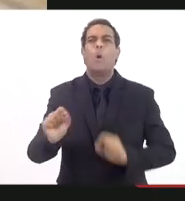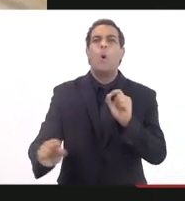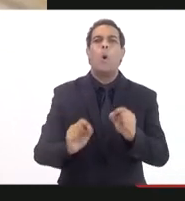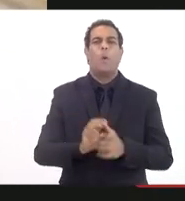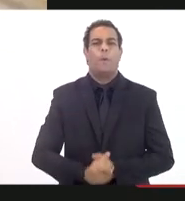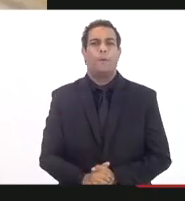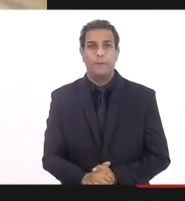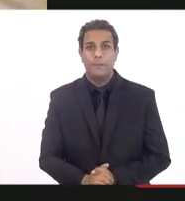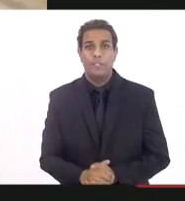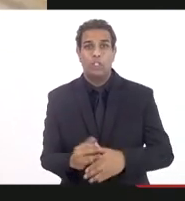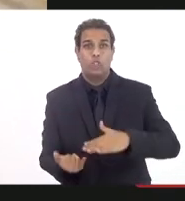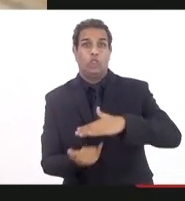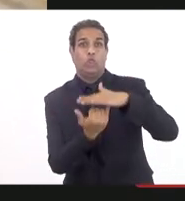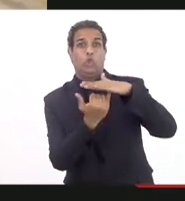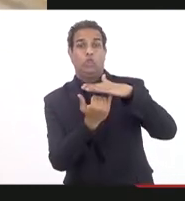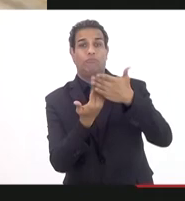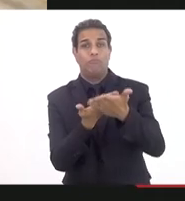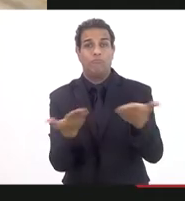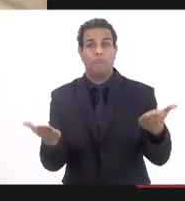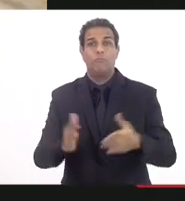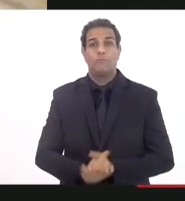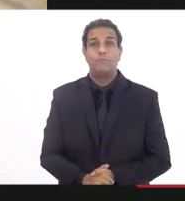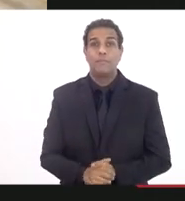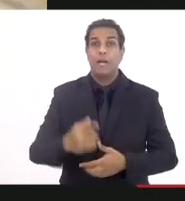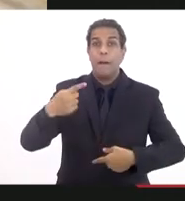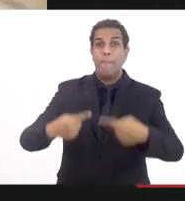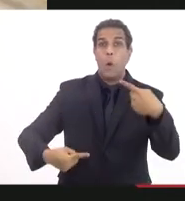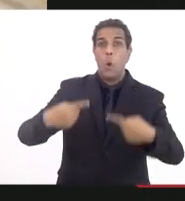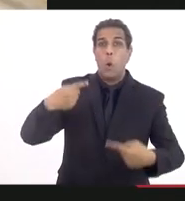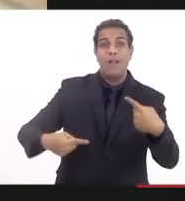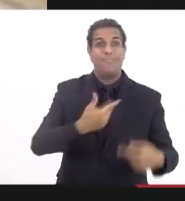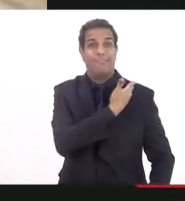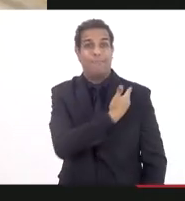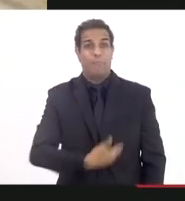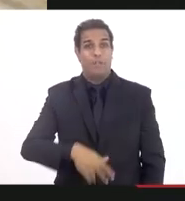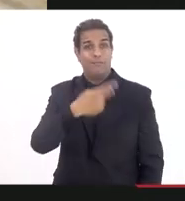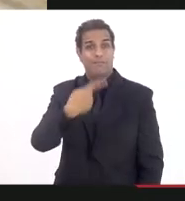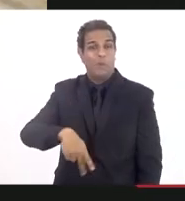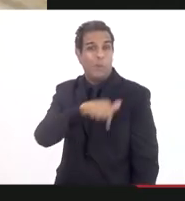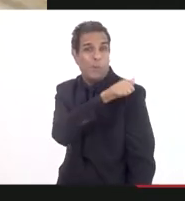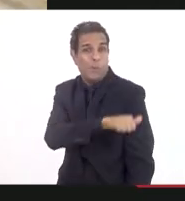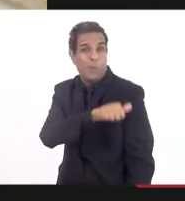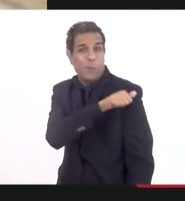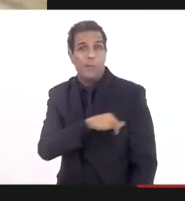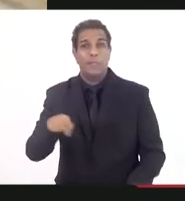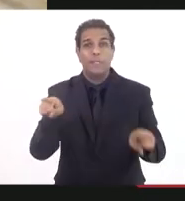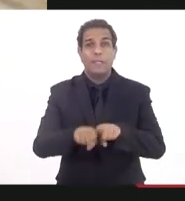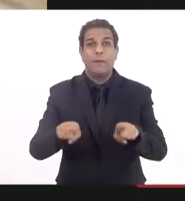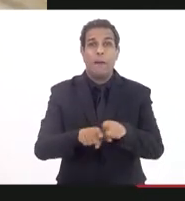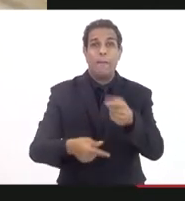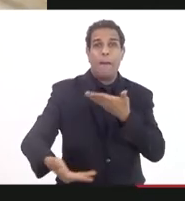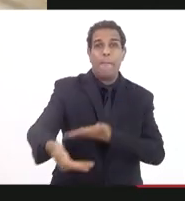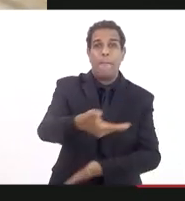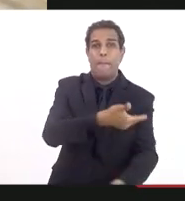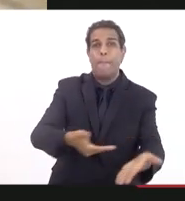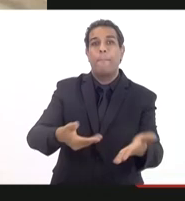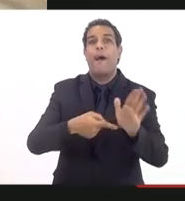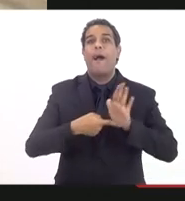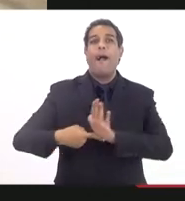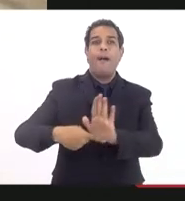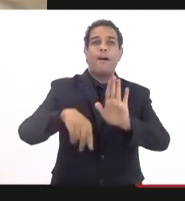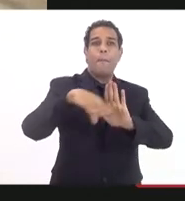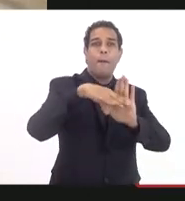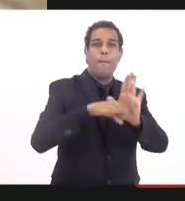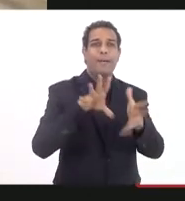as outras instituições, as políticas públicas aqui no Estado do Rio de Janeiro, a alocação dos recursos que estão sendo disponibilizados pela